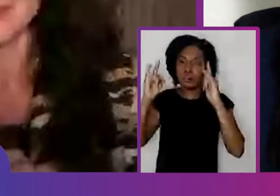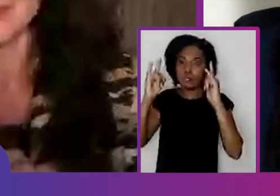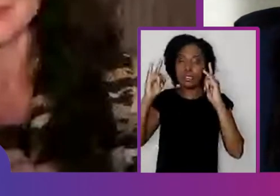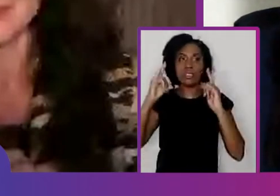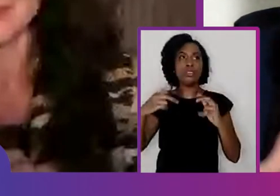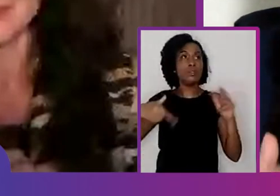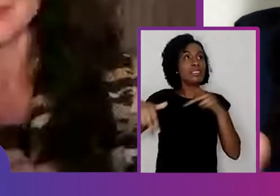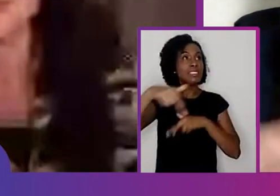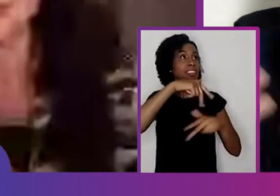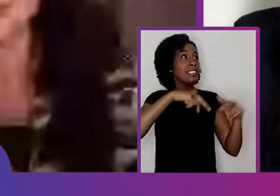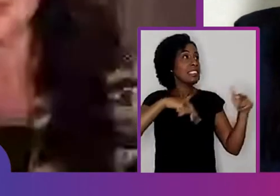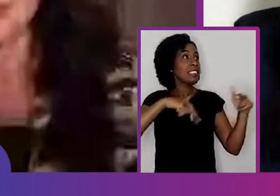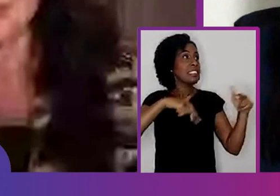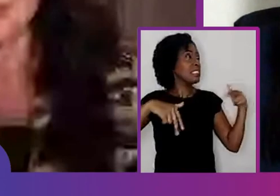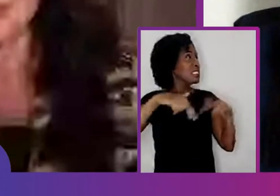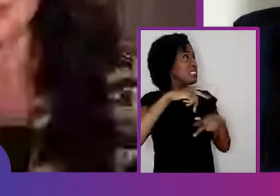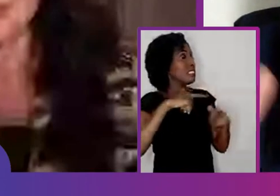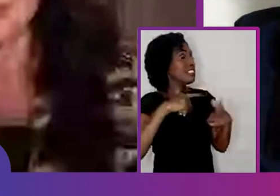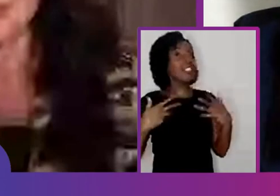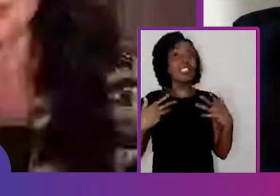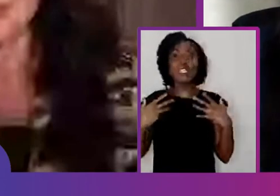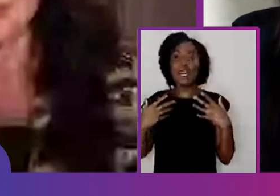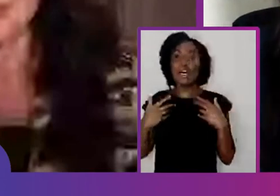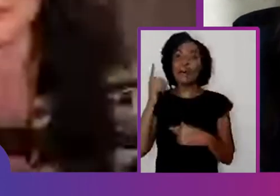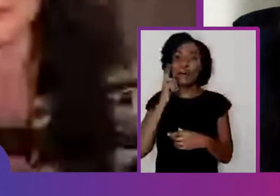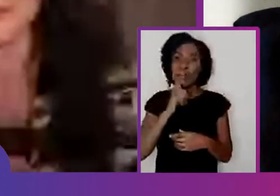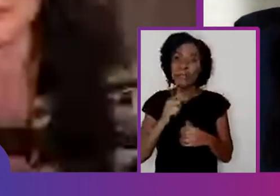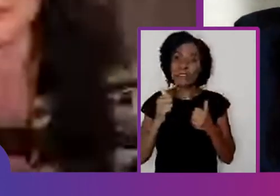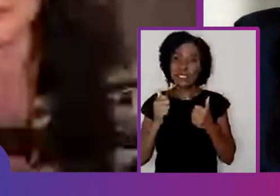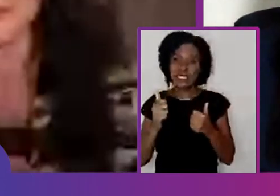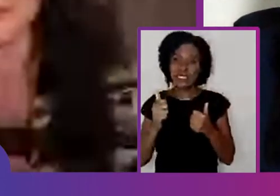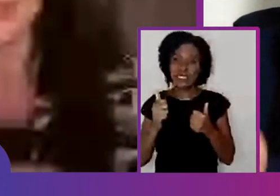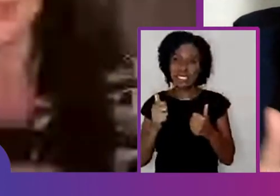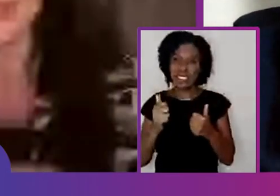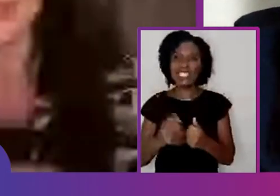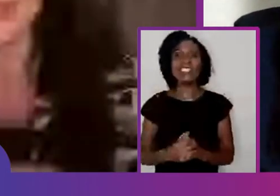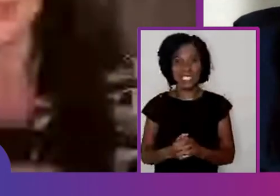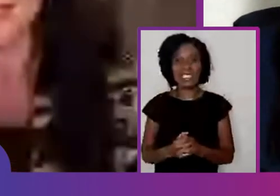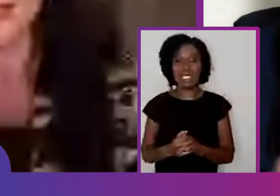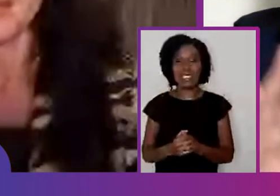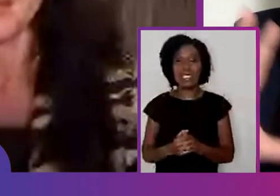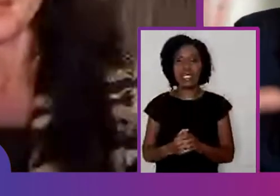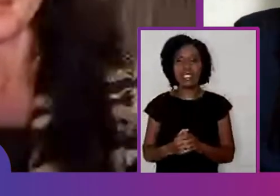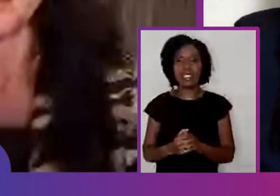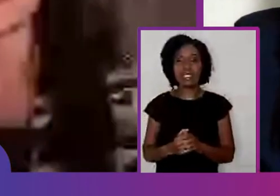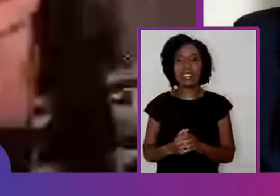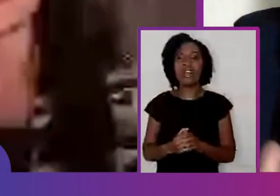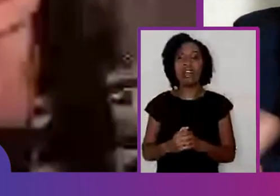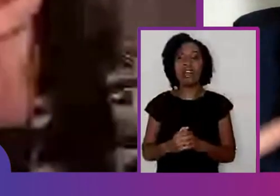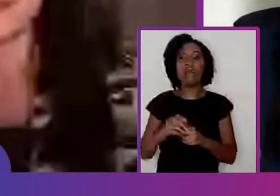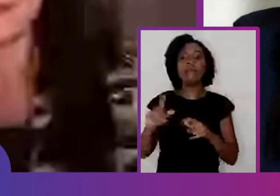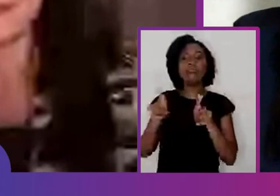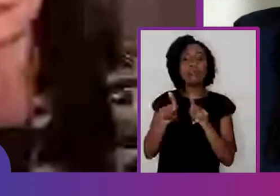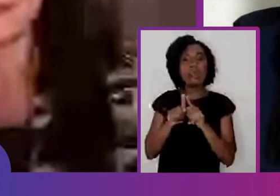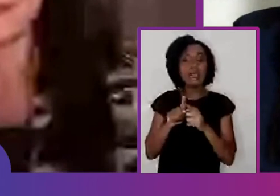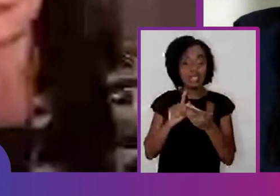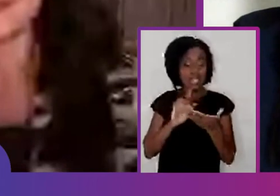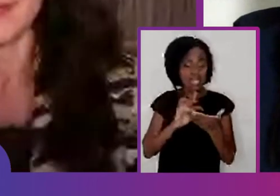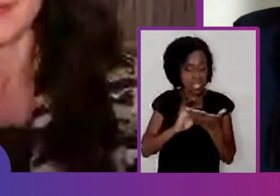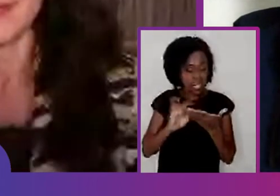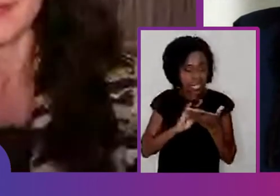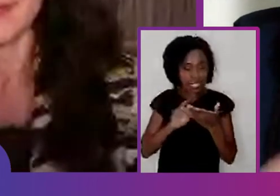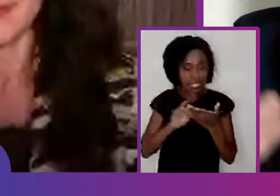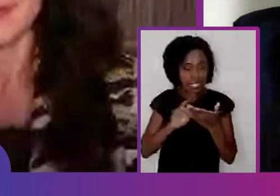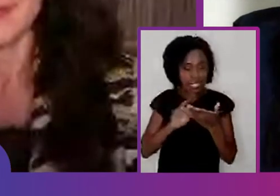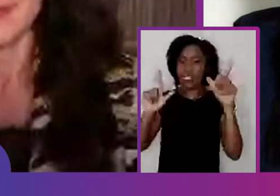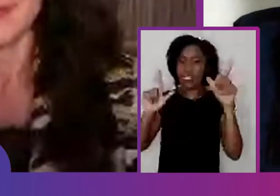e muito dinâmico. Então, evitar das crianças ficarem muito tempo na frente das telas, se distraindo nas telas, e dar bastante